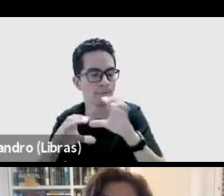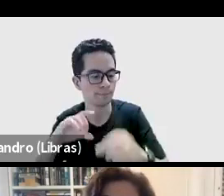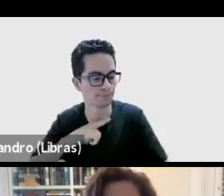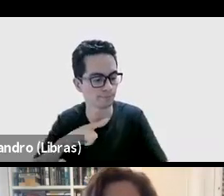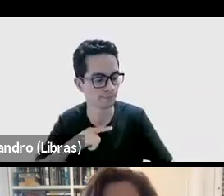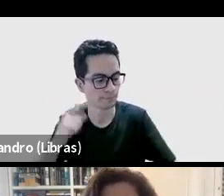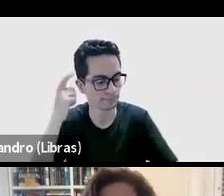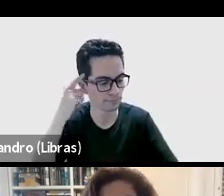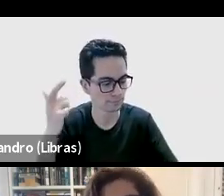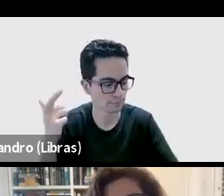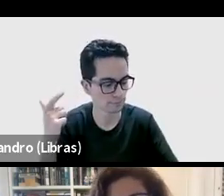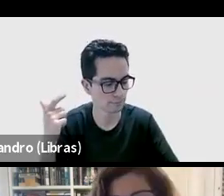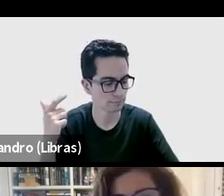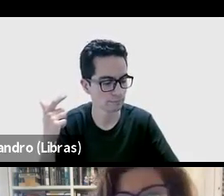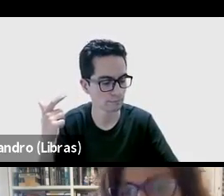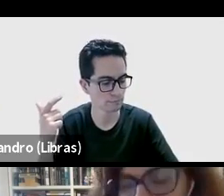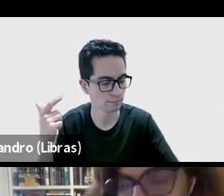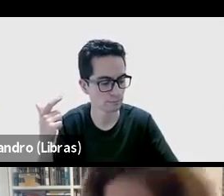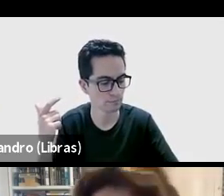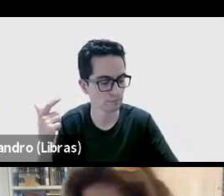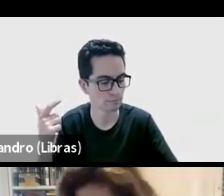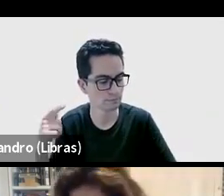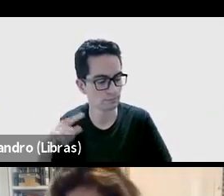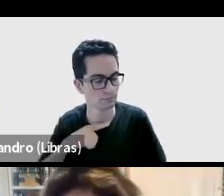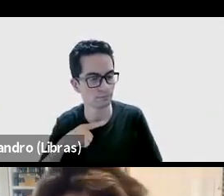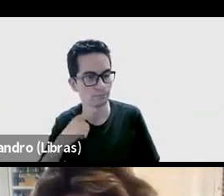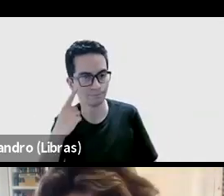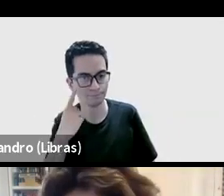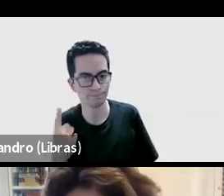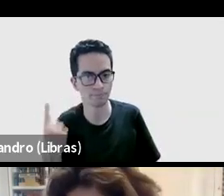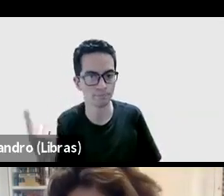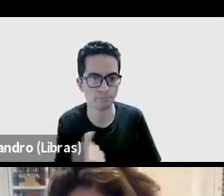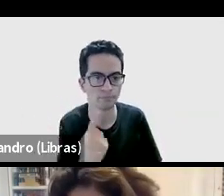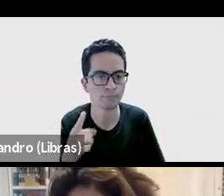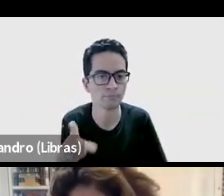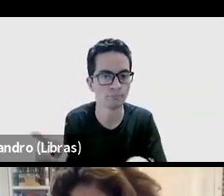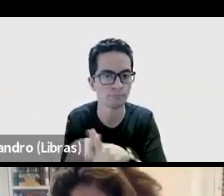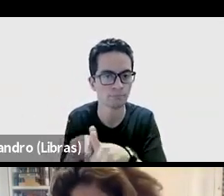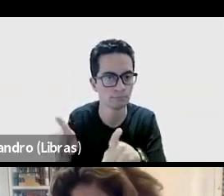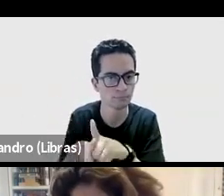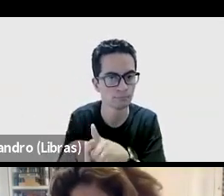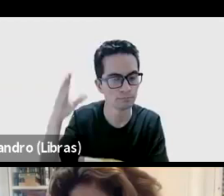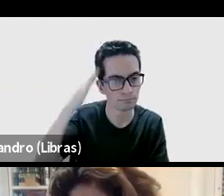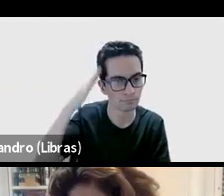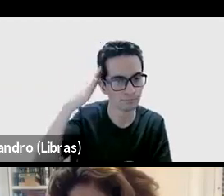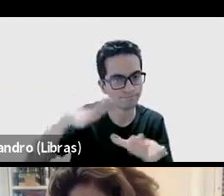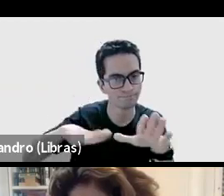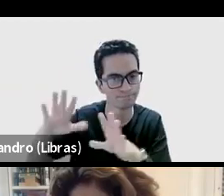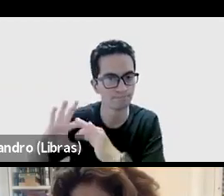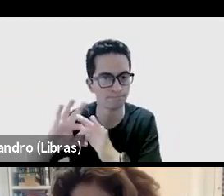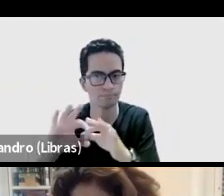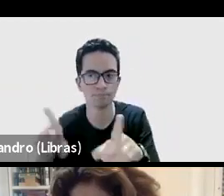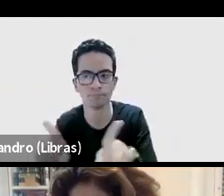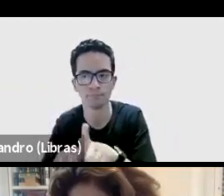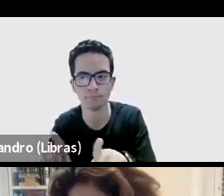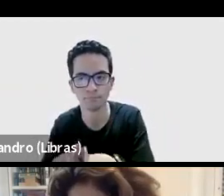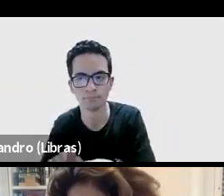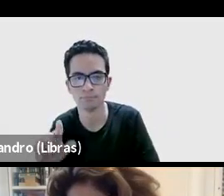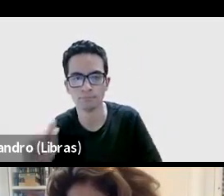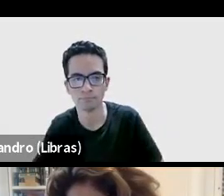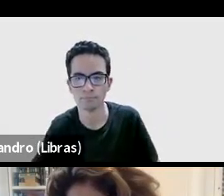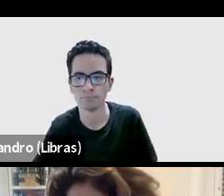né? Então, a gente precisa compreender melhor esse funcionamento, mas isso